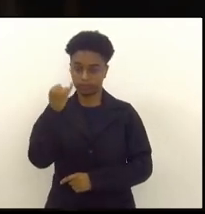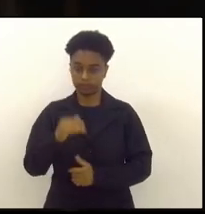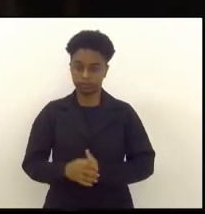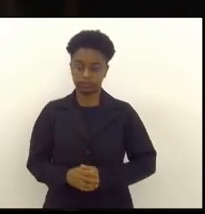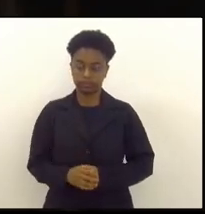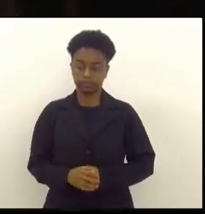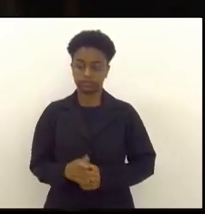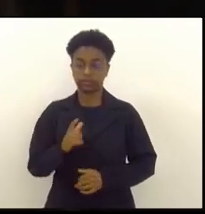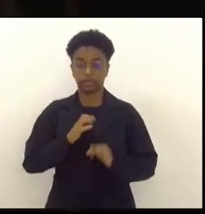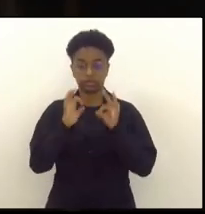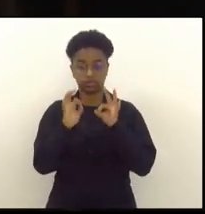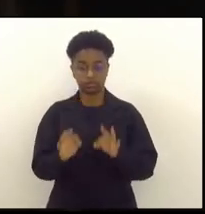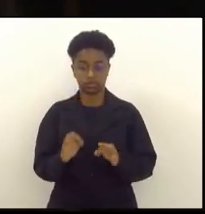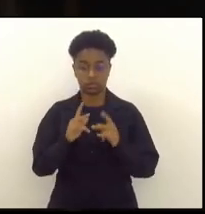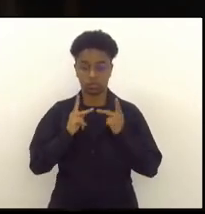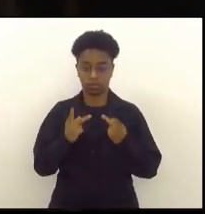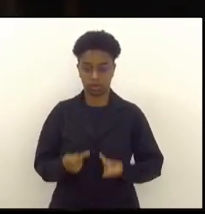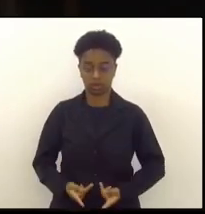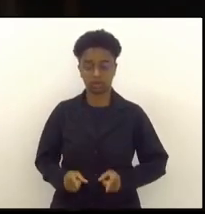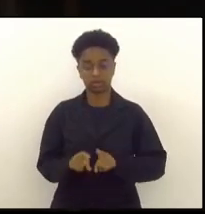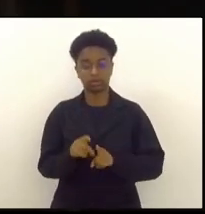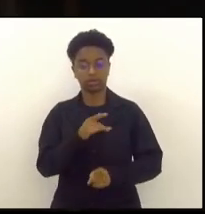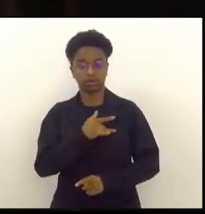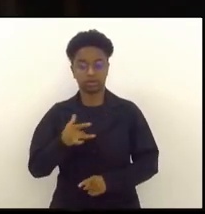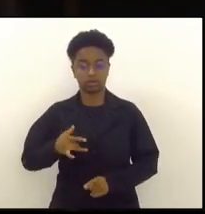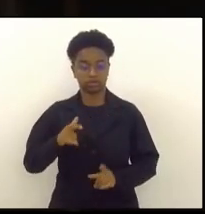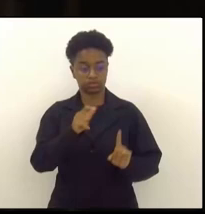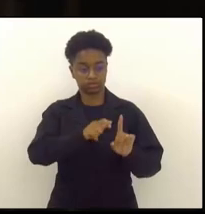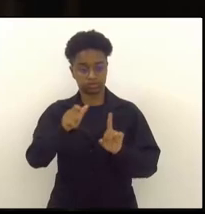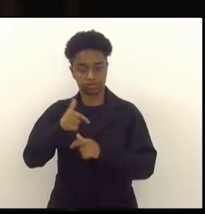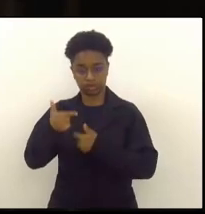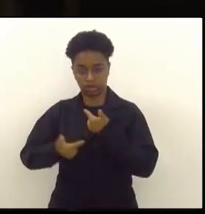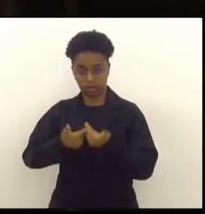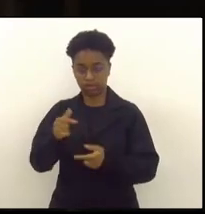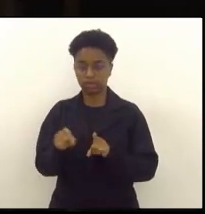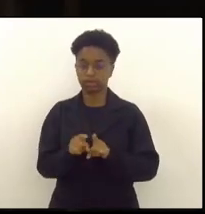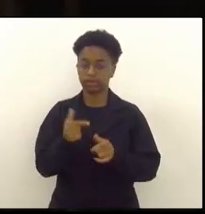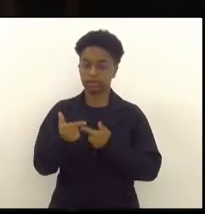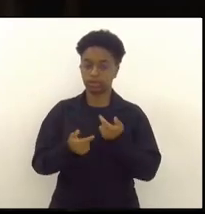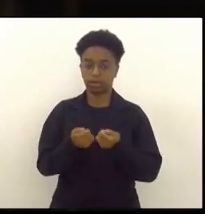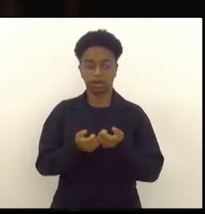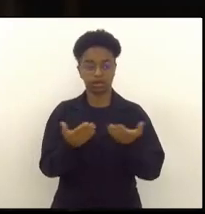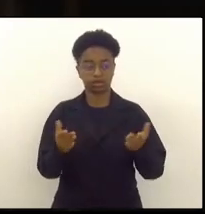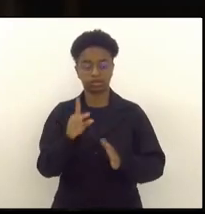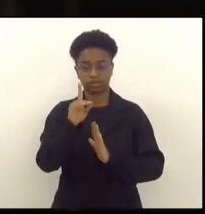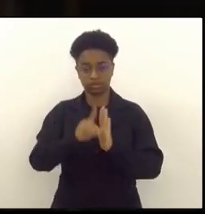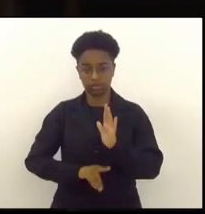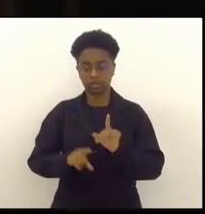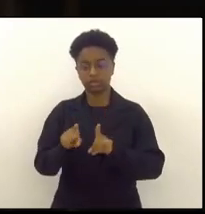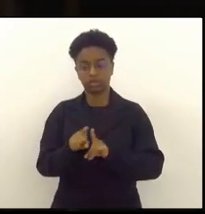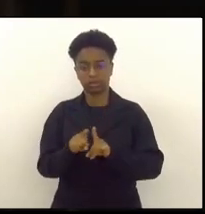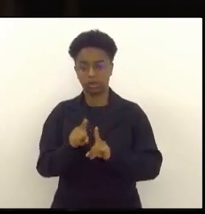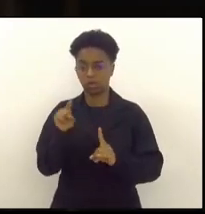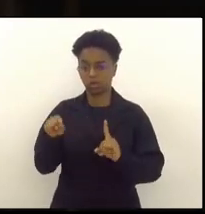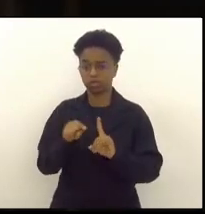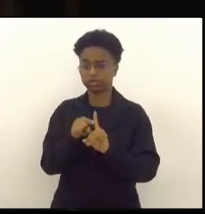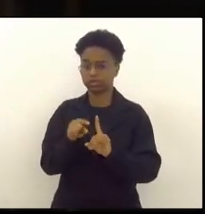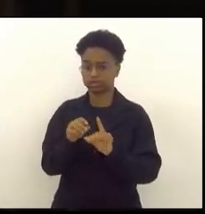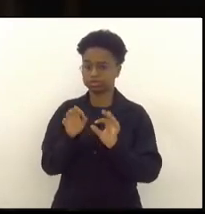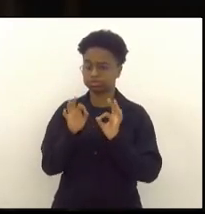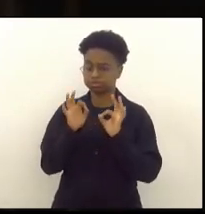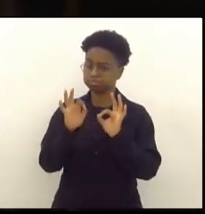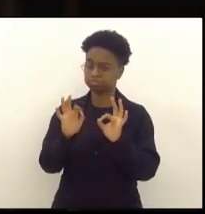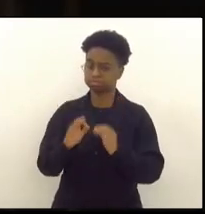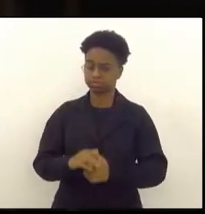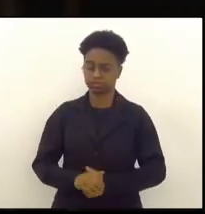A dignidade humana, a saúde para o trabalhador, o trabalho que gera direitos. Fins nobres.